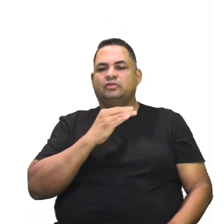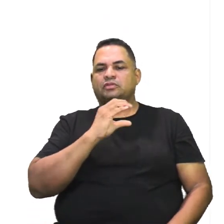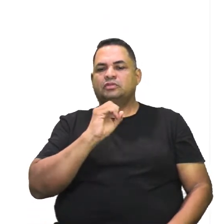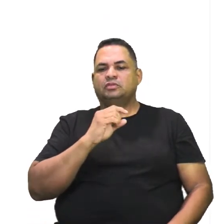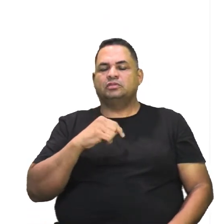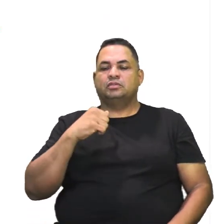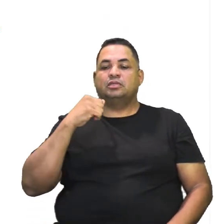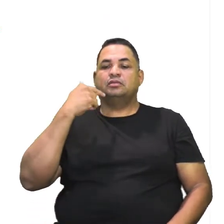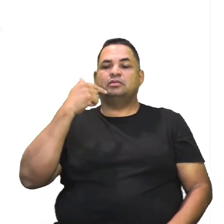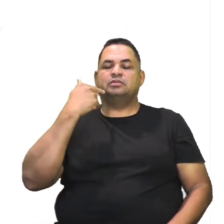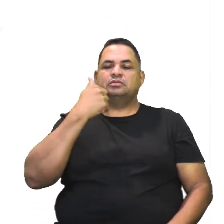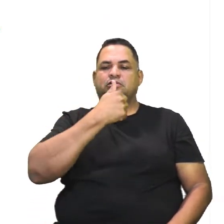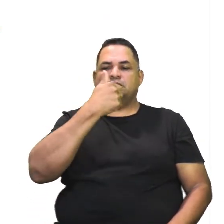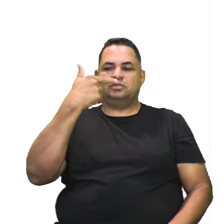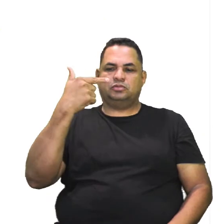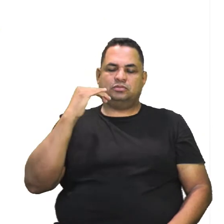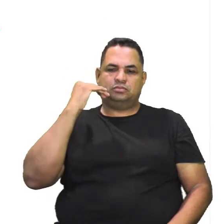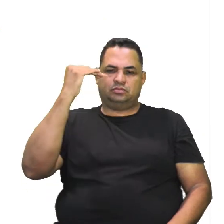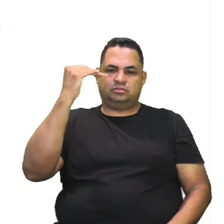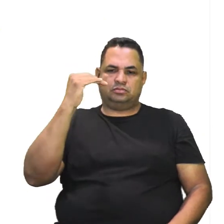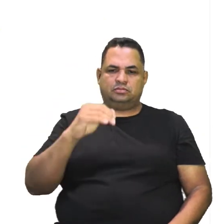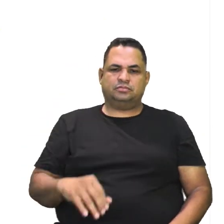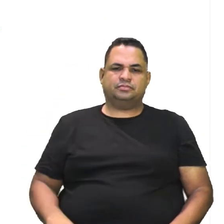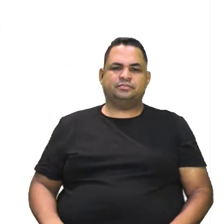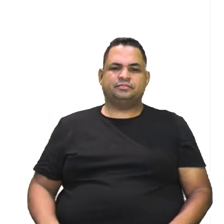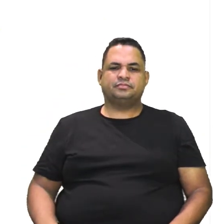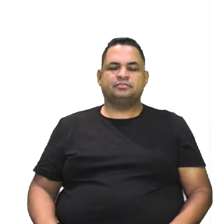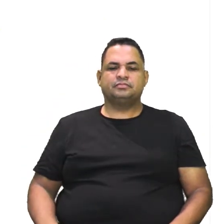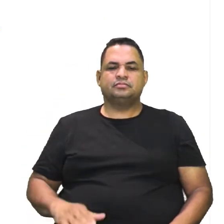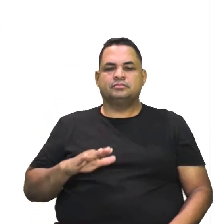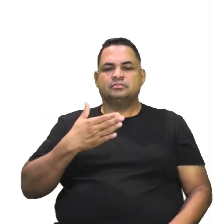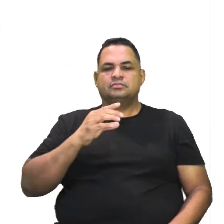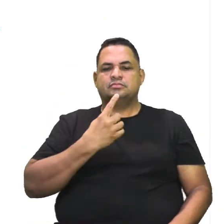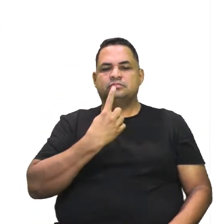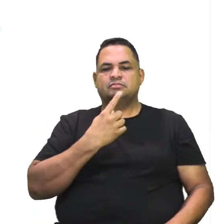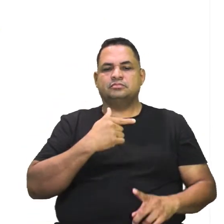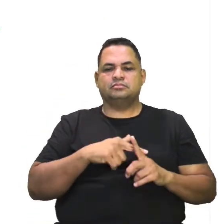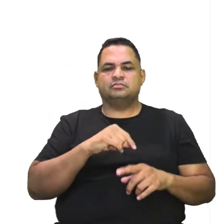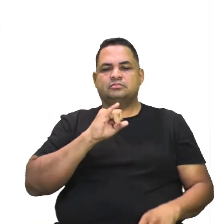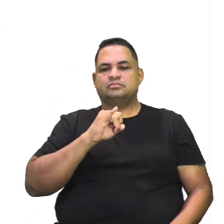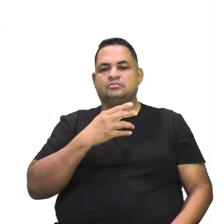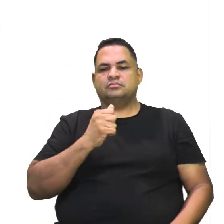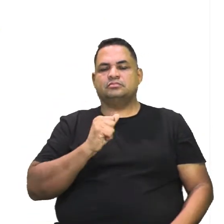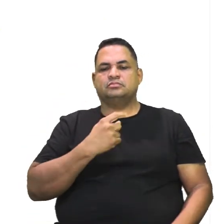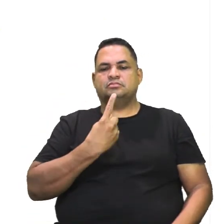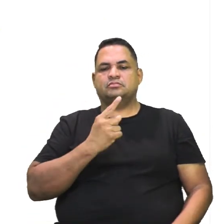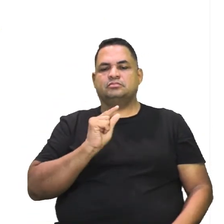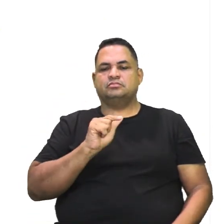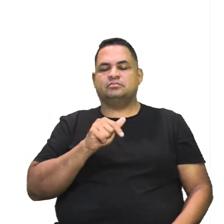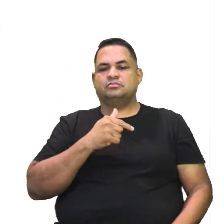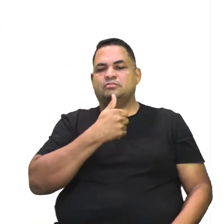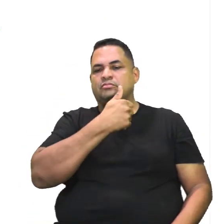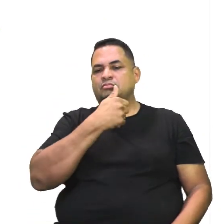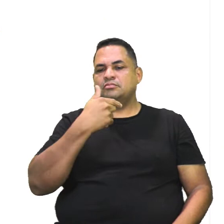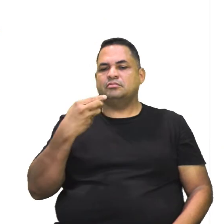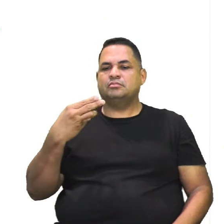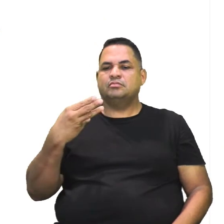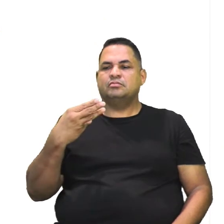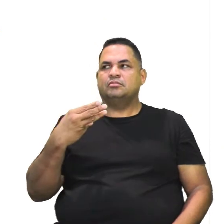1,01 elevado a 12. Que é? Vai dar mais ou menos 1,13. 1,13?